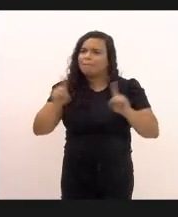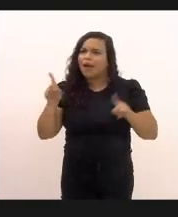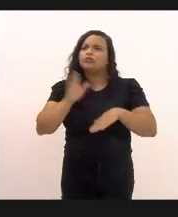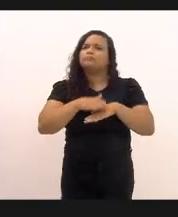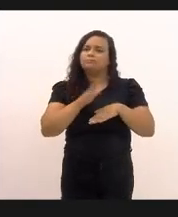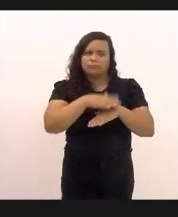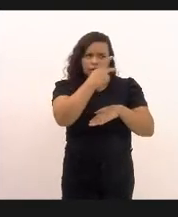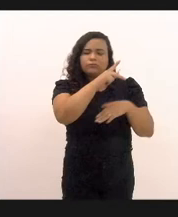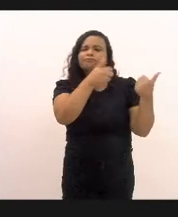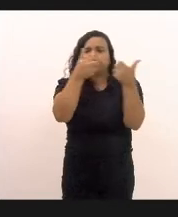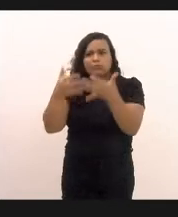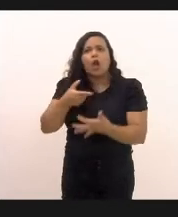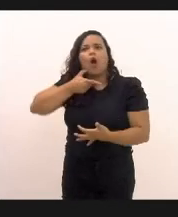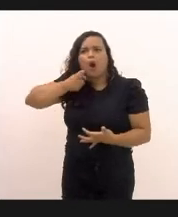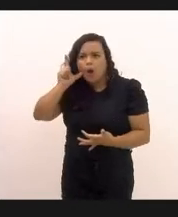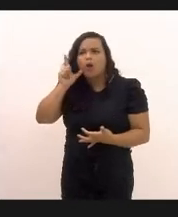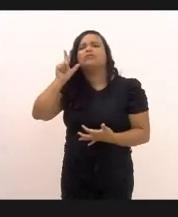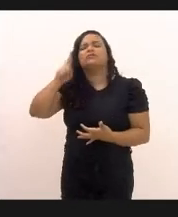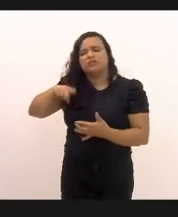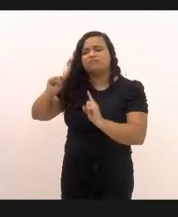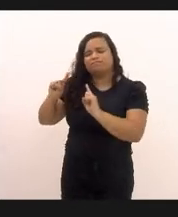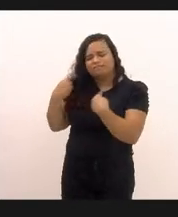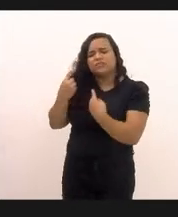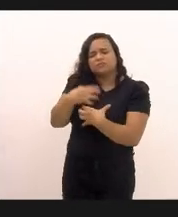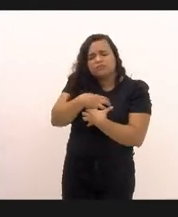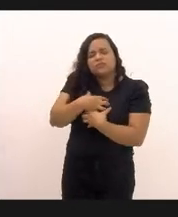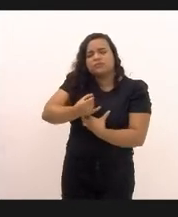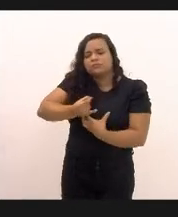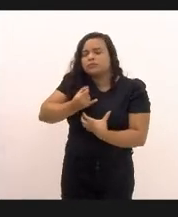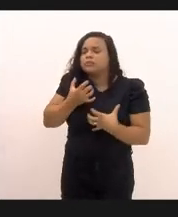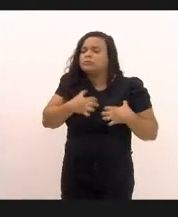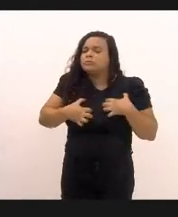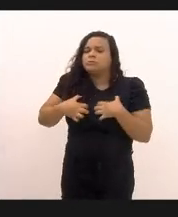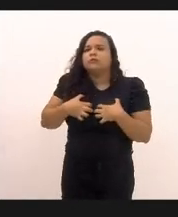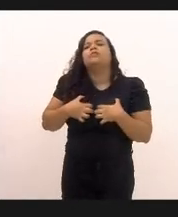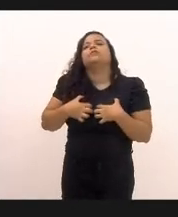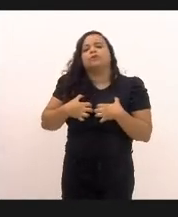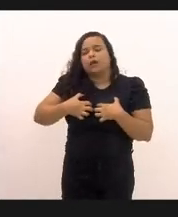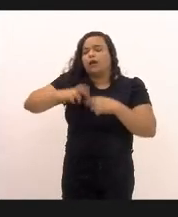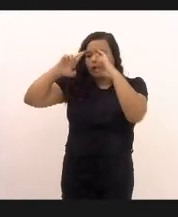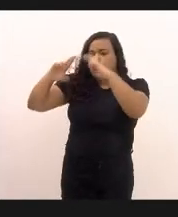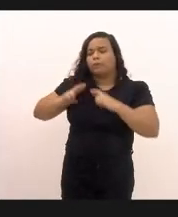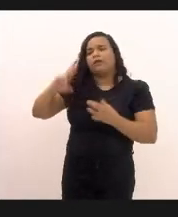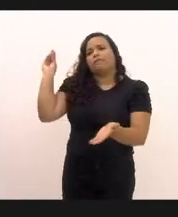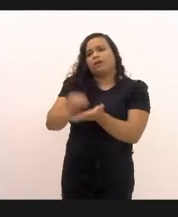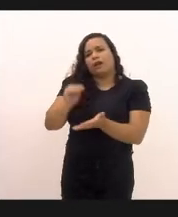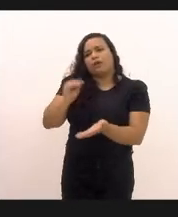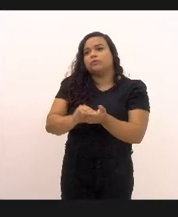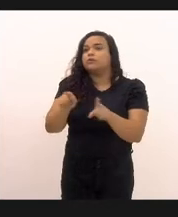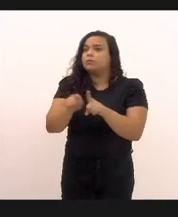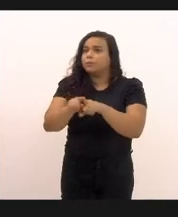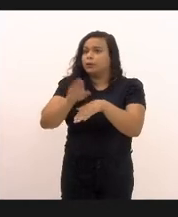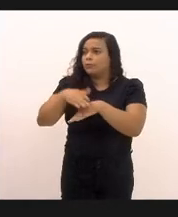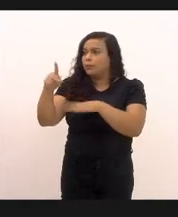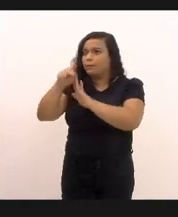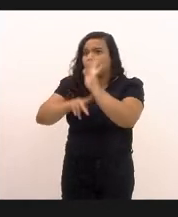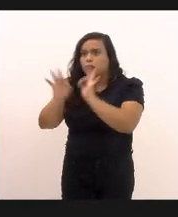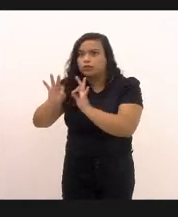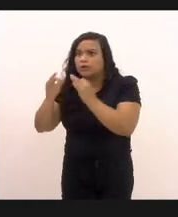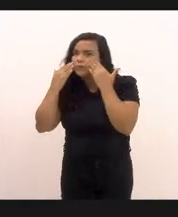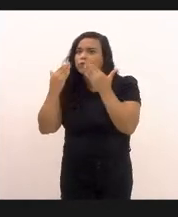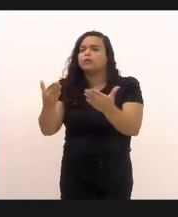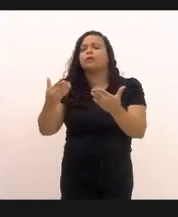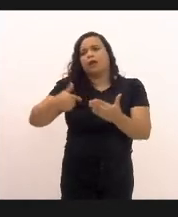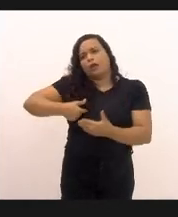foi jocosa, foi desrespeitosa, e o projeto que ele apresentou, então, foi, no